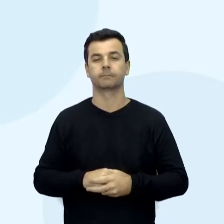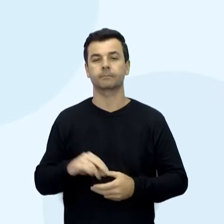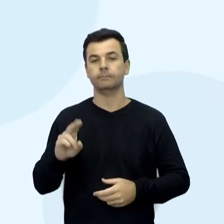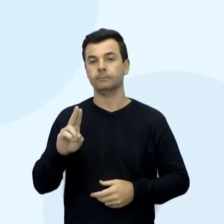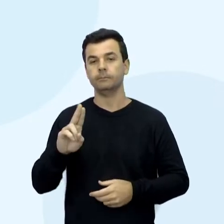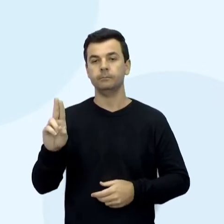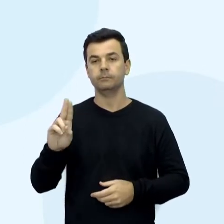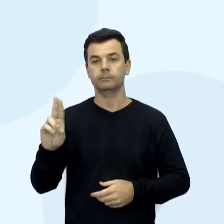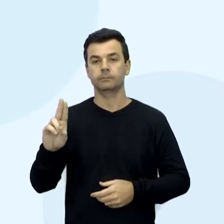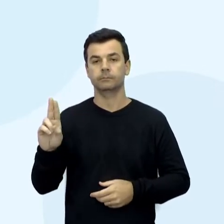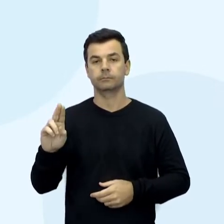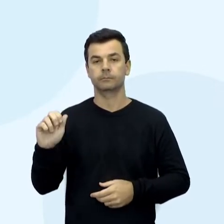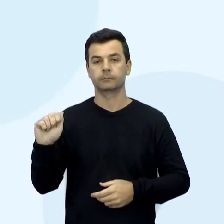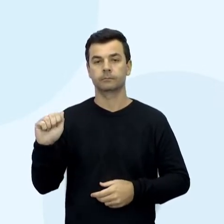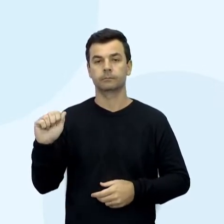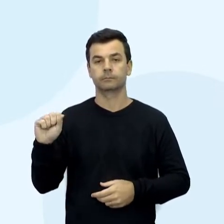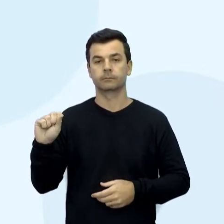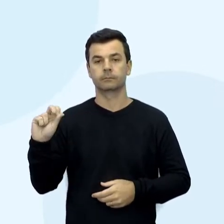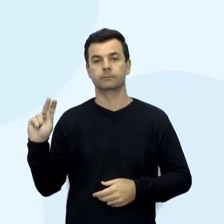de museu, né? De